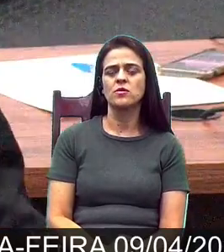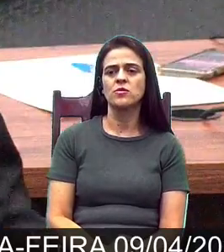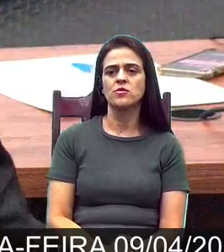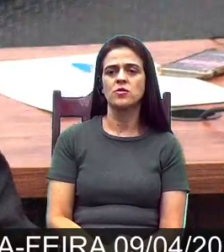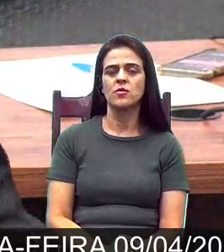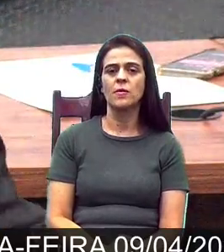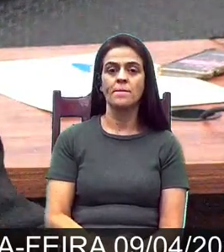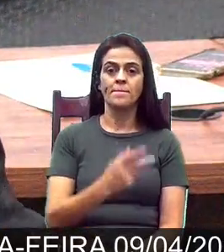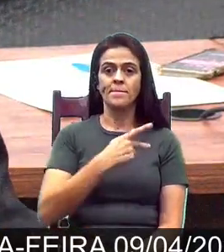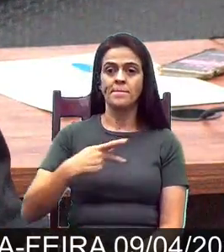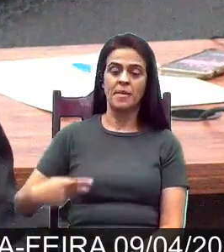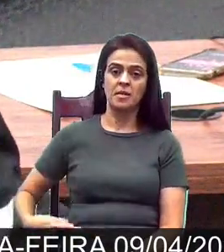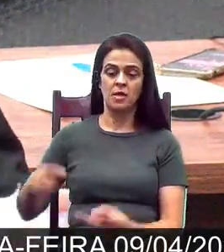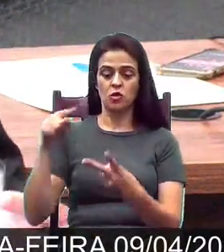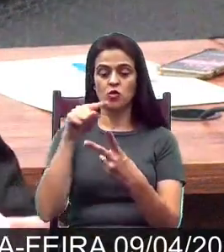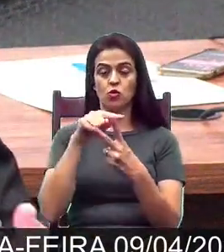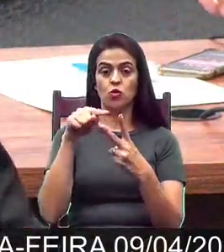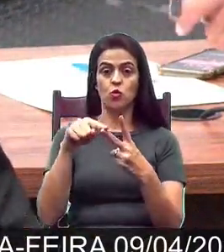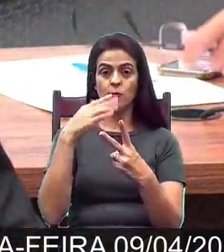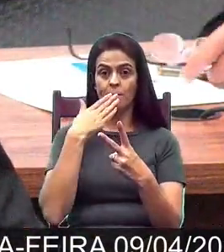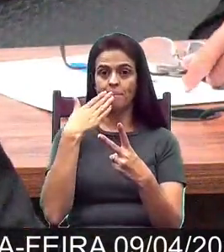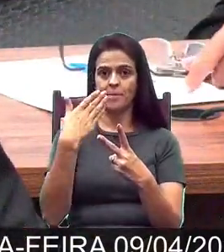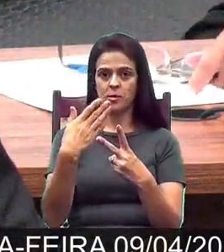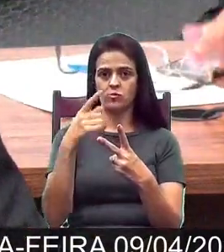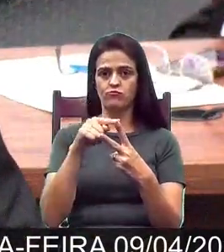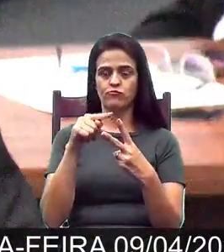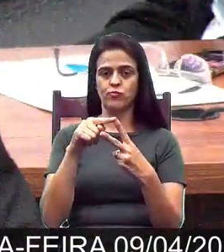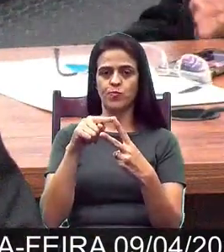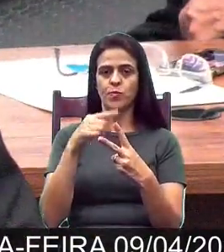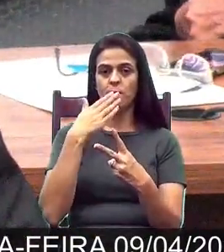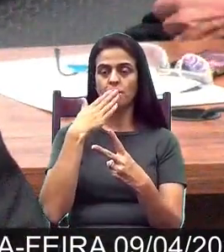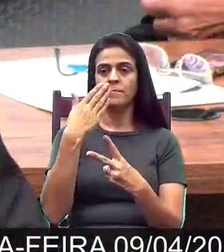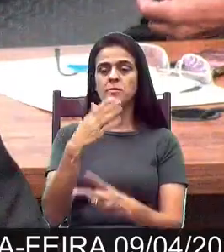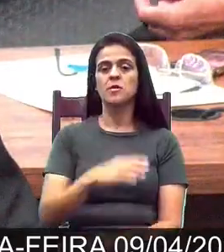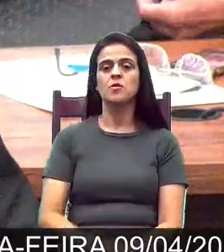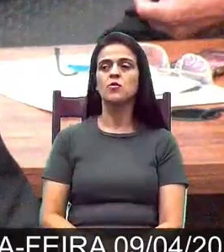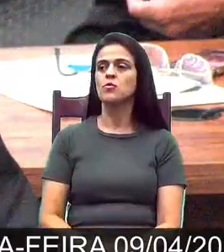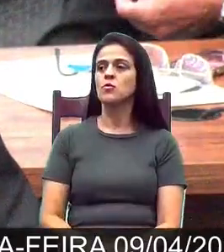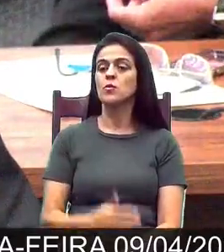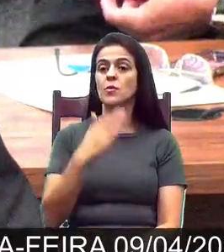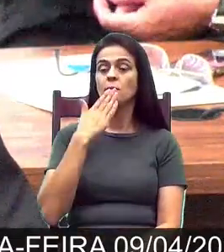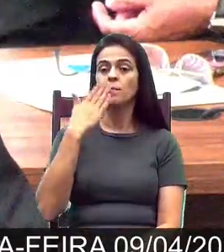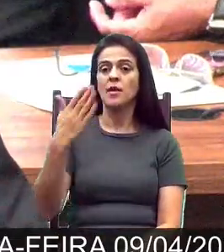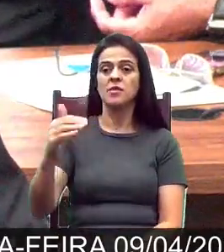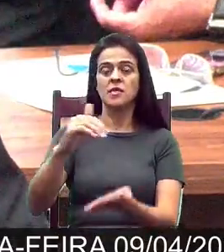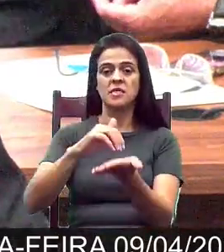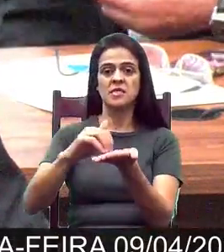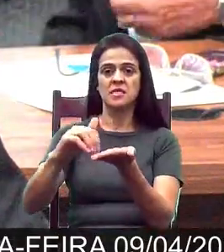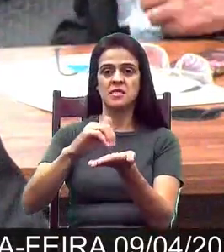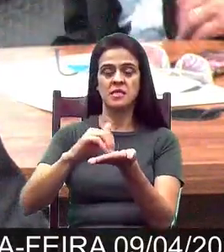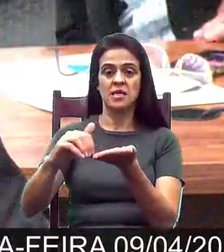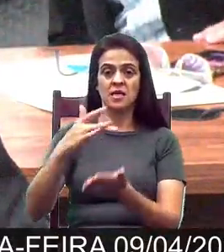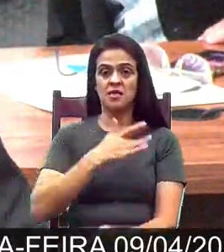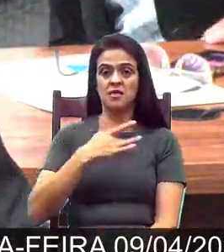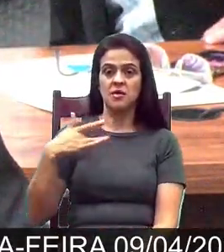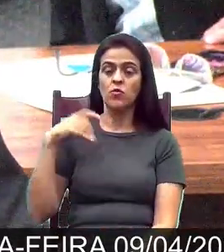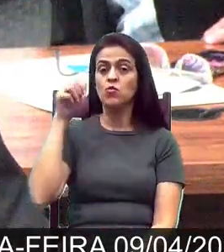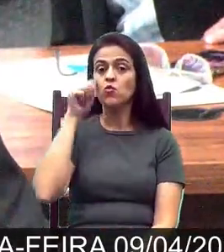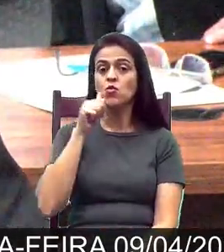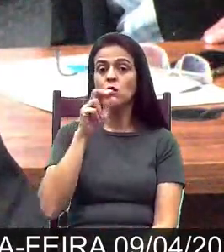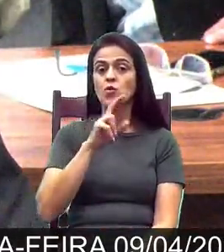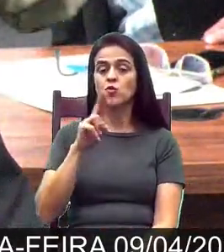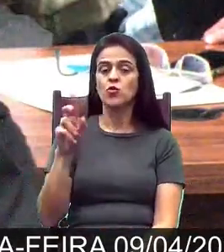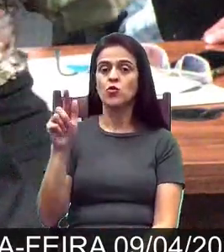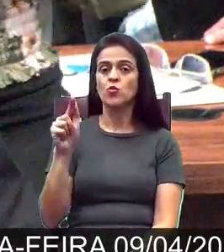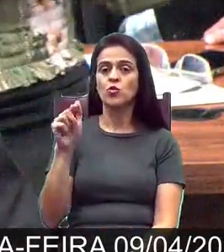Senhor presidente, são duas indicações. A primeira, que seja encaminhada à secretária de Saúde, Giselda Vasconcelos, e